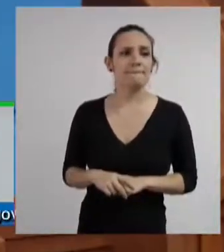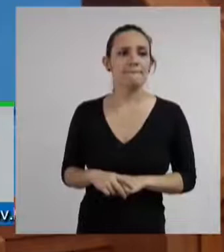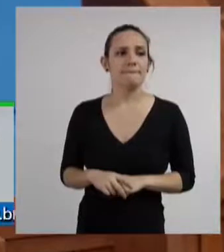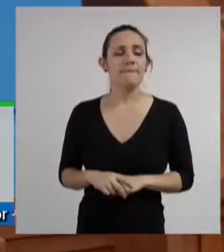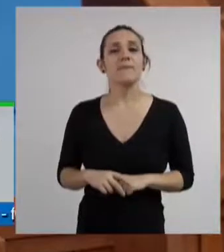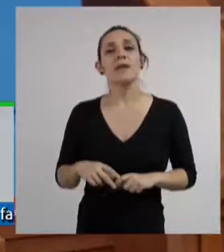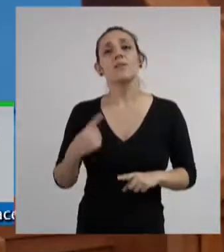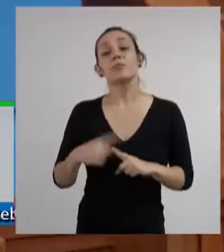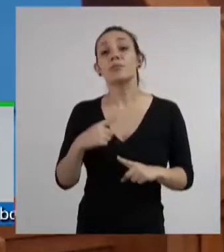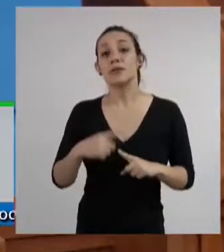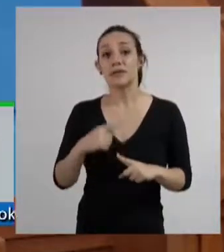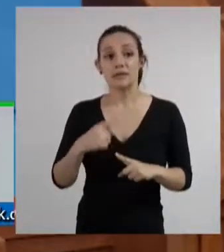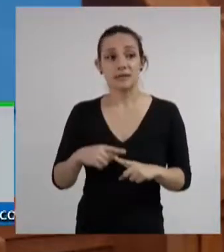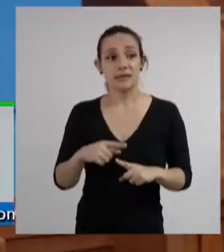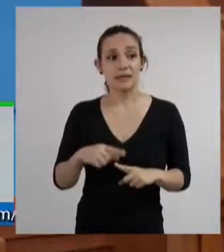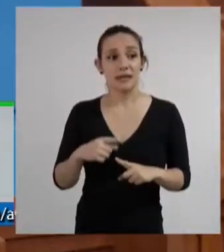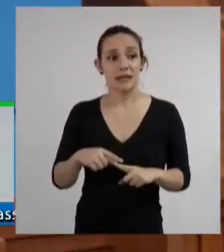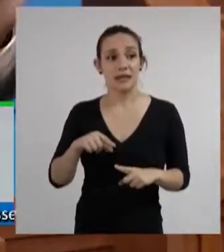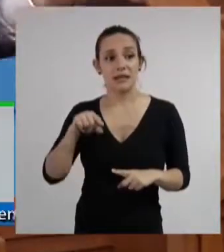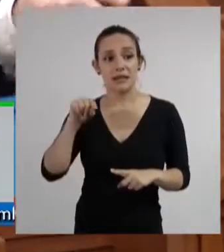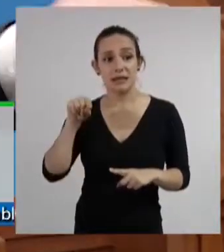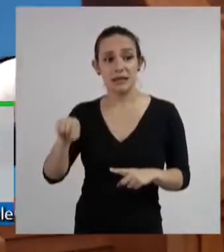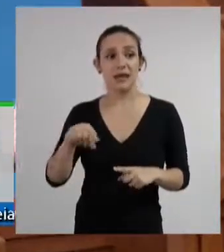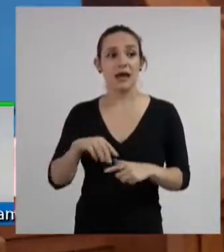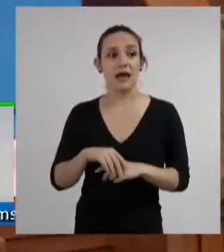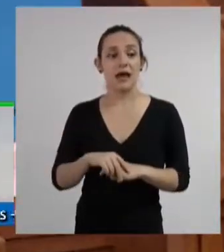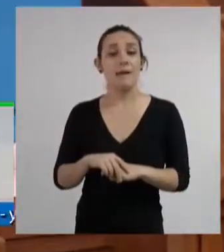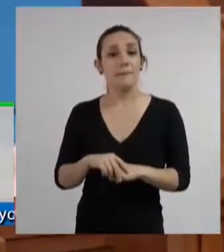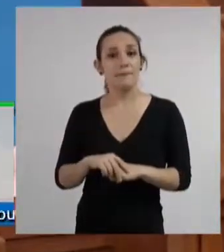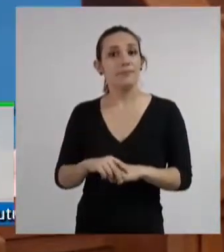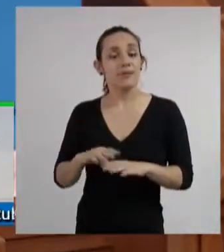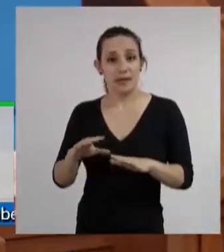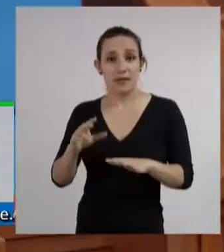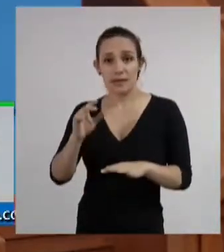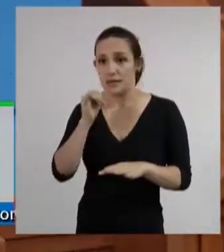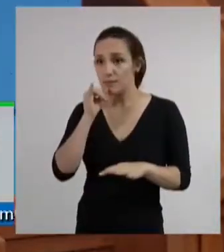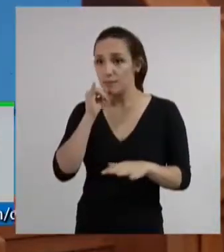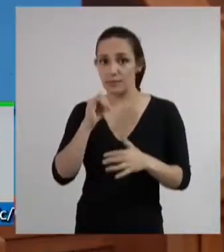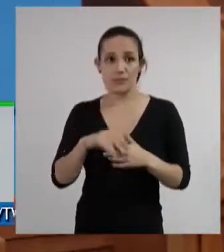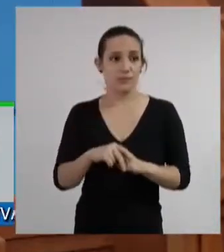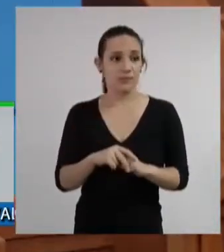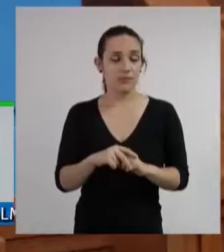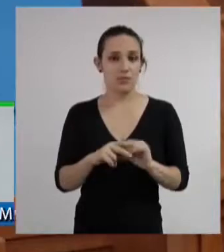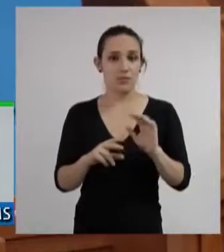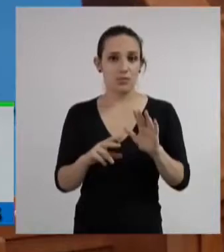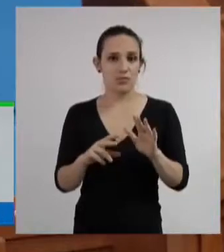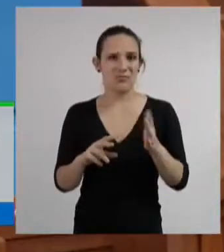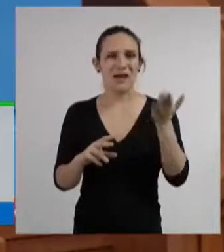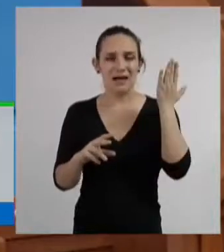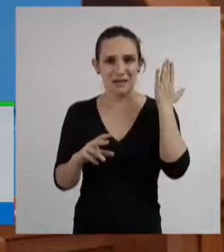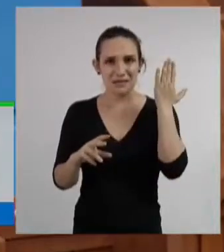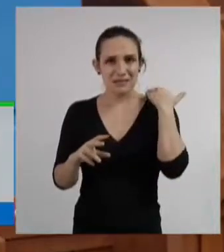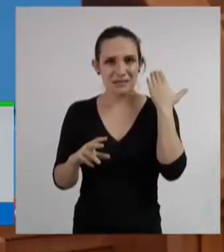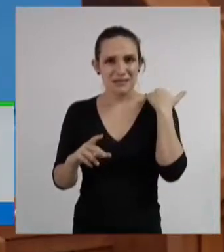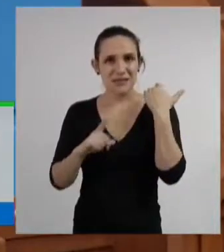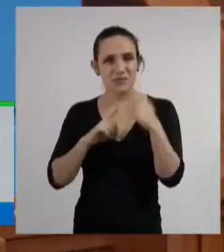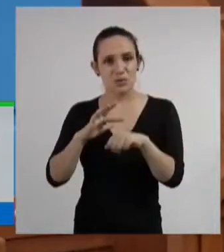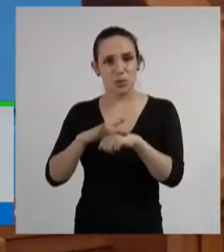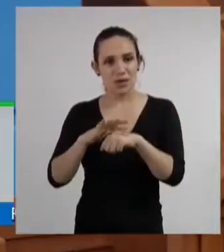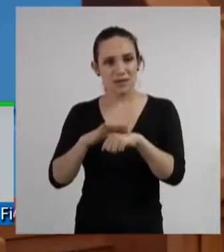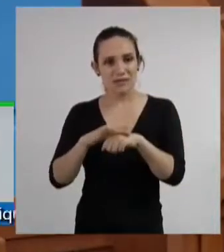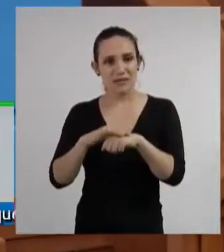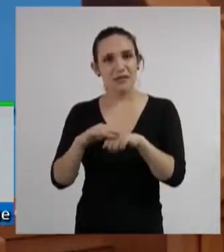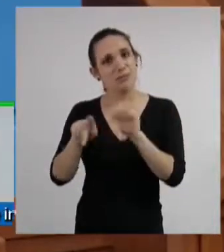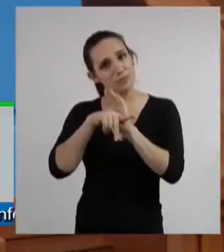denuncia. Porque a aftosa que nós temos aqui é importada de lá. Porque quando deu o surto de aftosa aqui, de onde que veio o